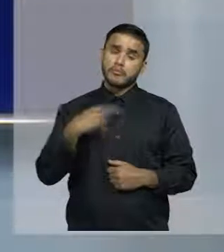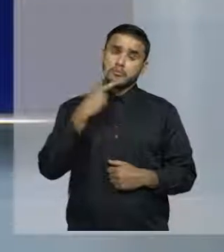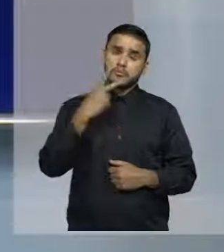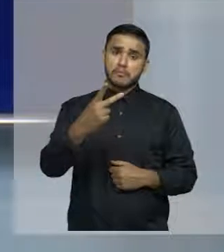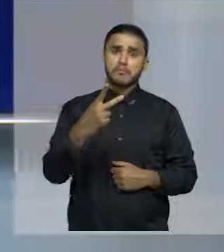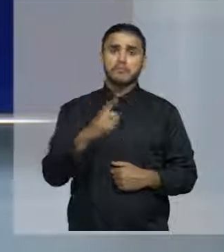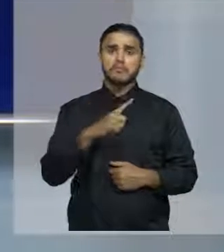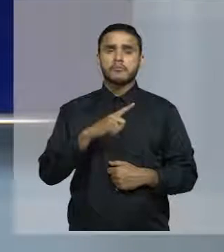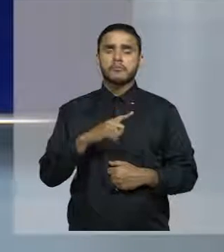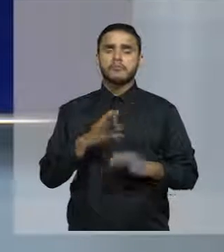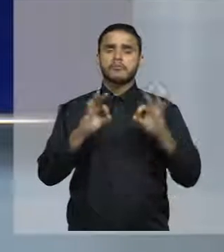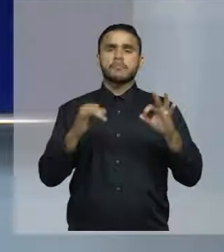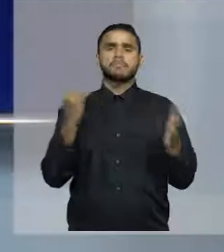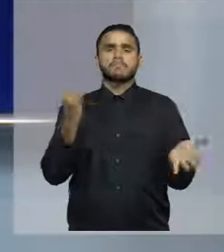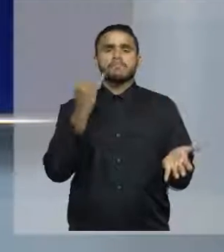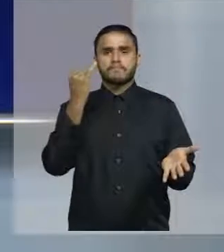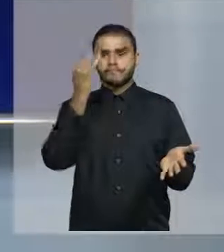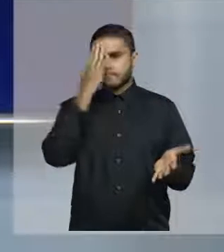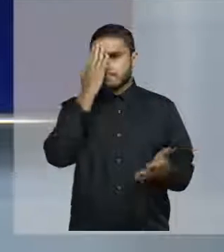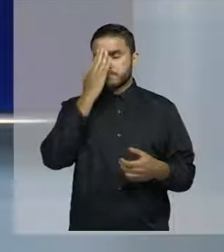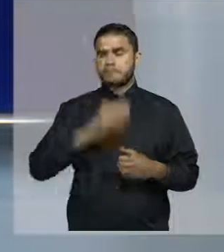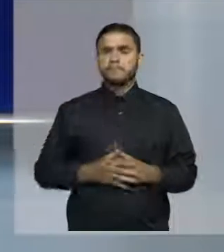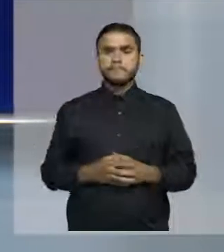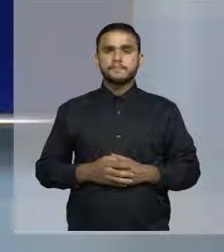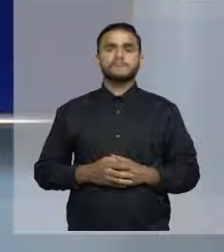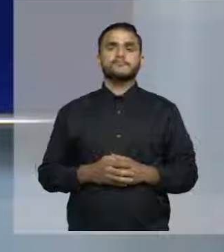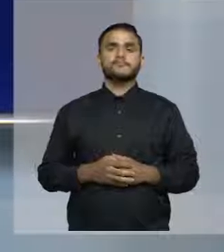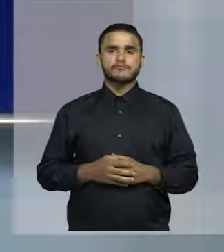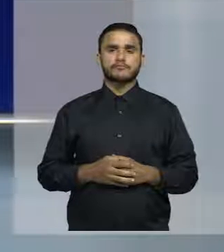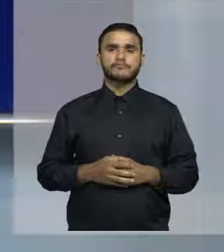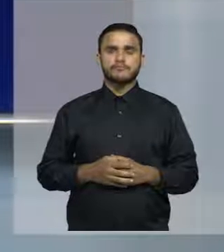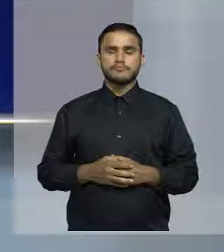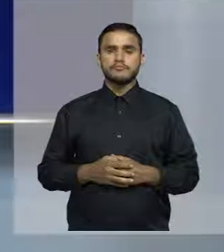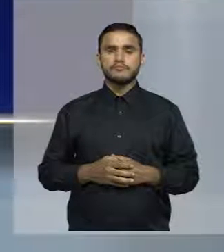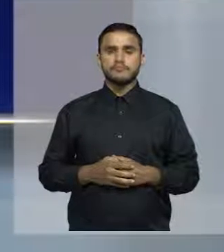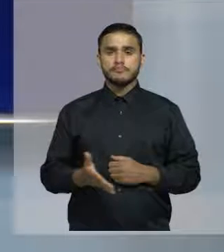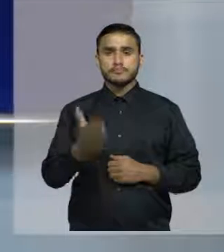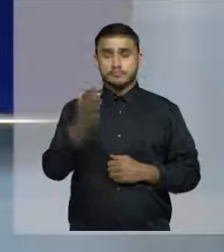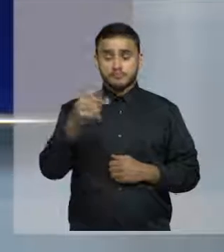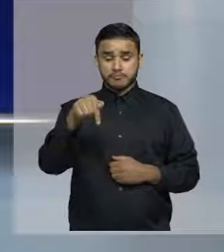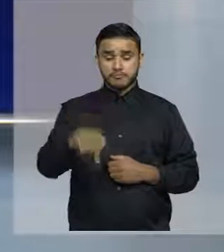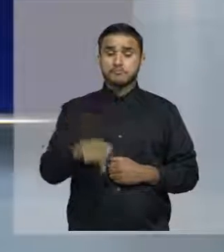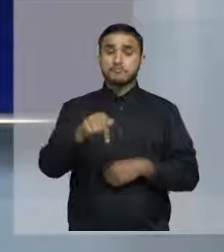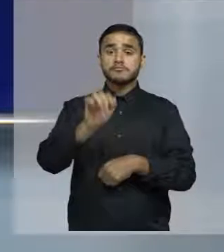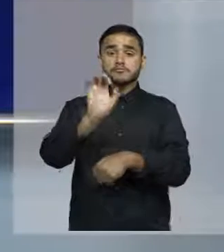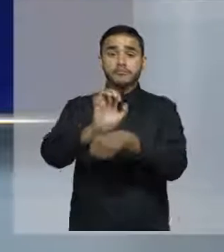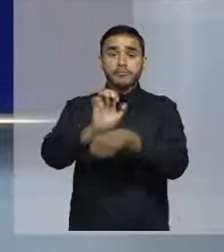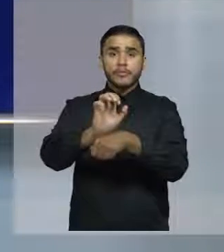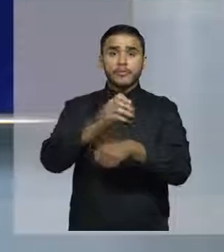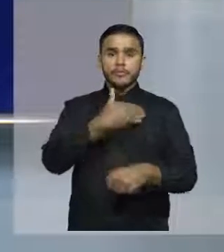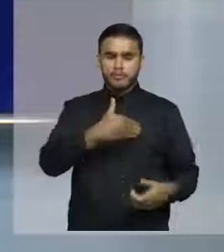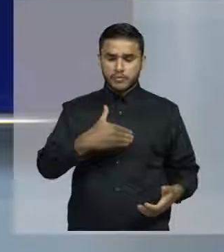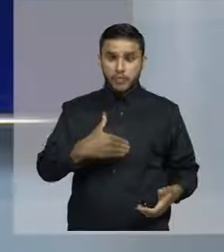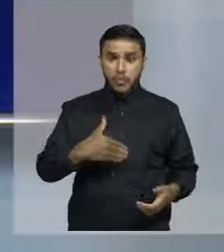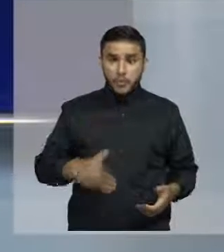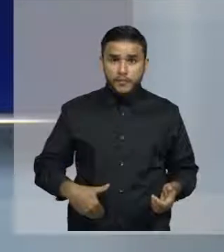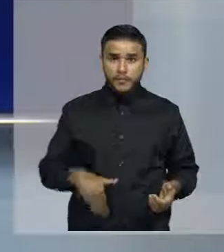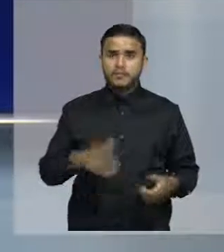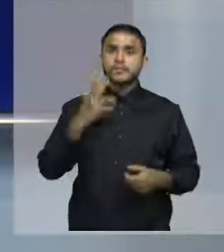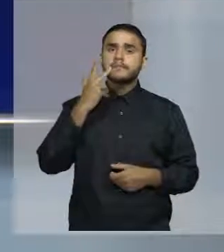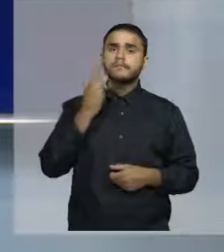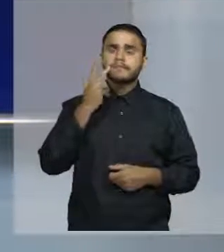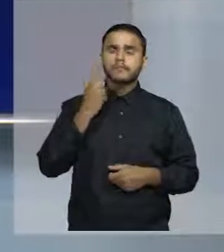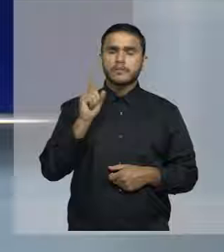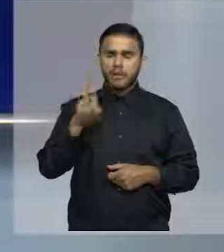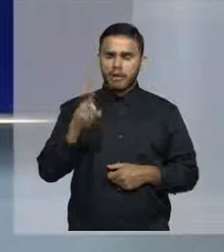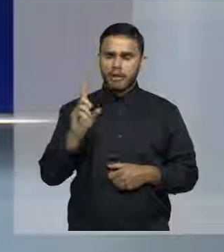mim, ele é singular de tudo isso. Até quando o Estado do Ceará insistirá com uma política